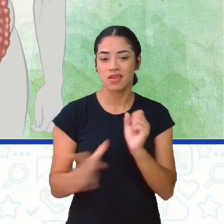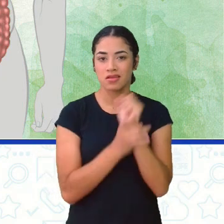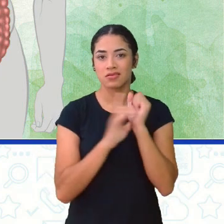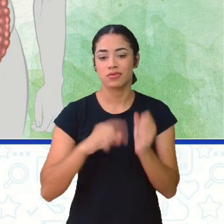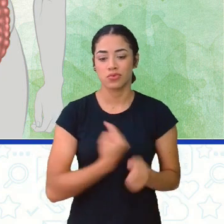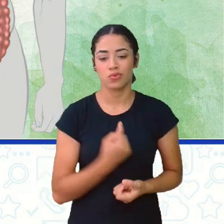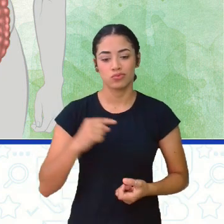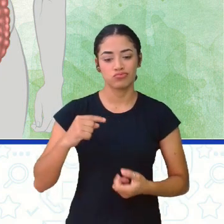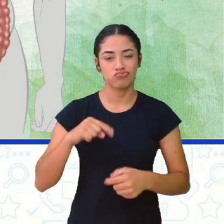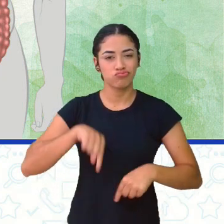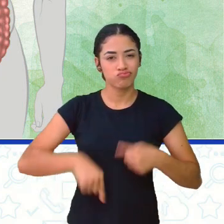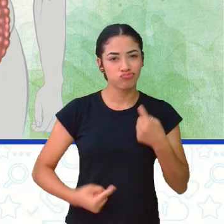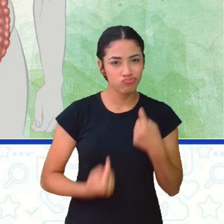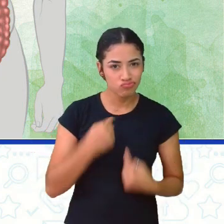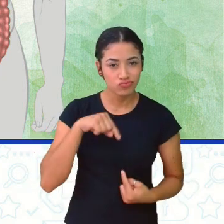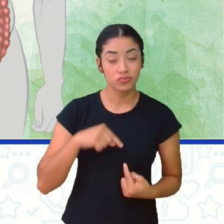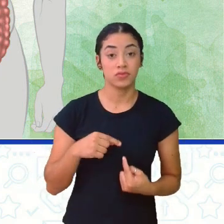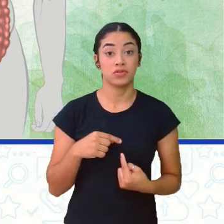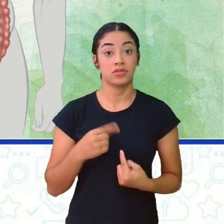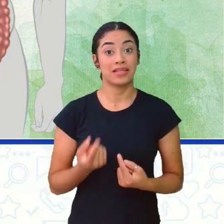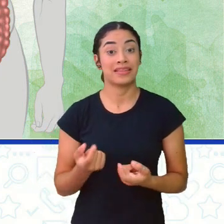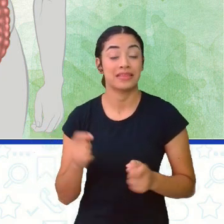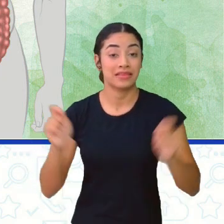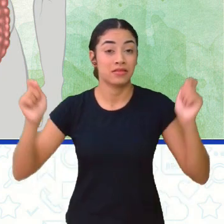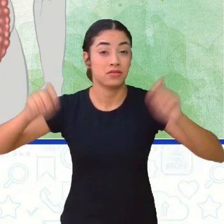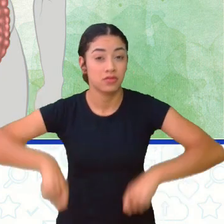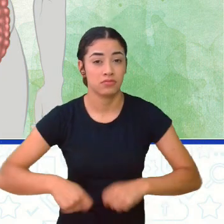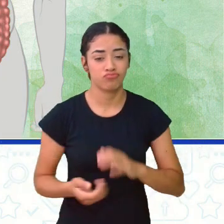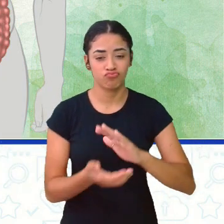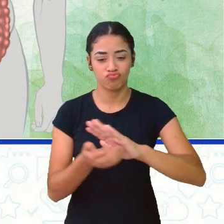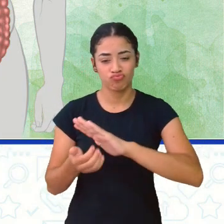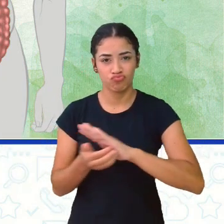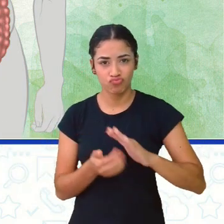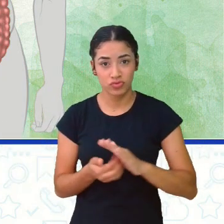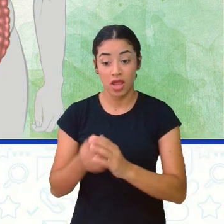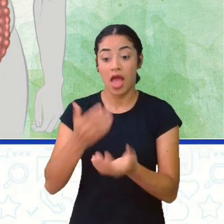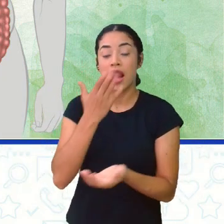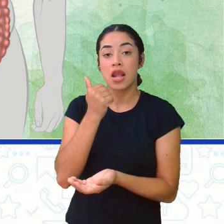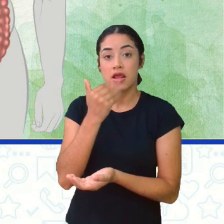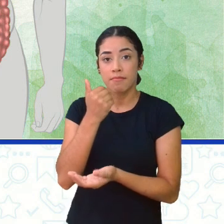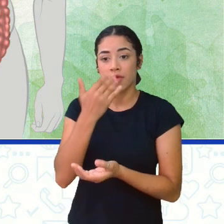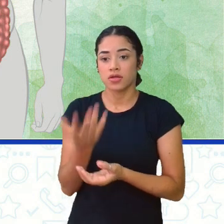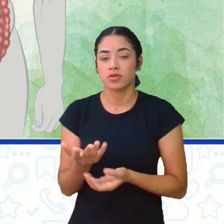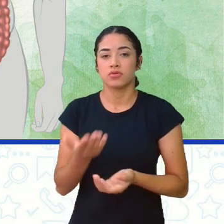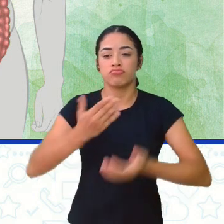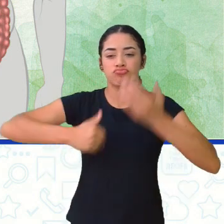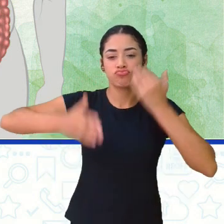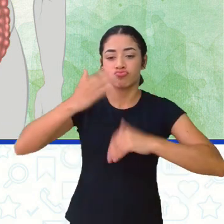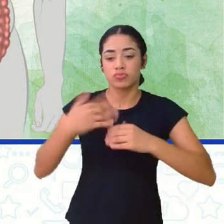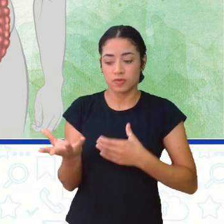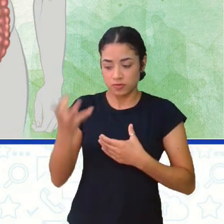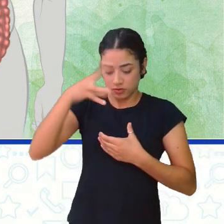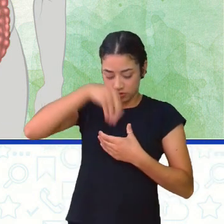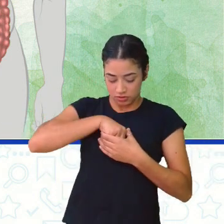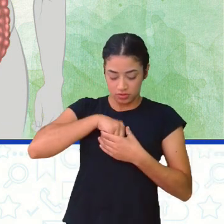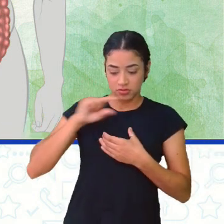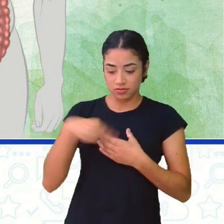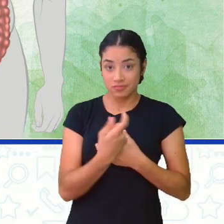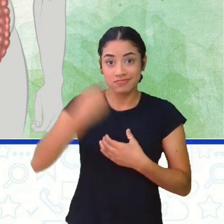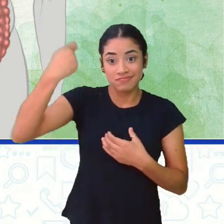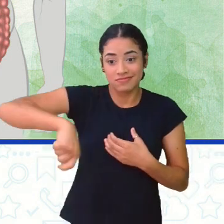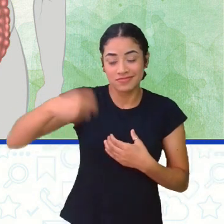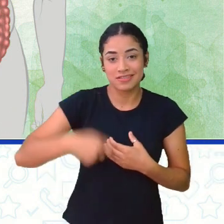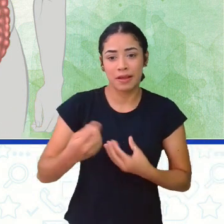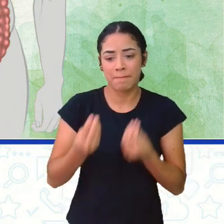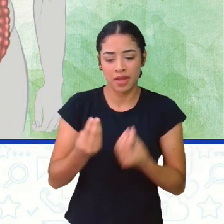organismo consiga retirar dos alimentos os nutrientes que precisamos para a nossa sobrevivência. Então,